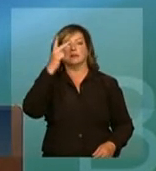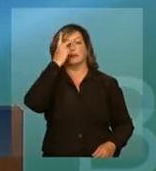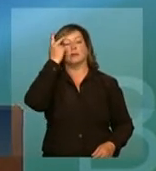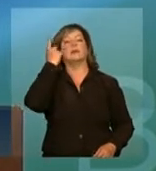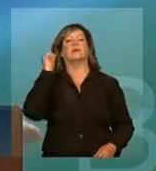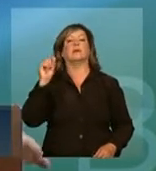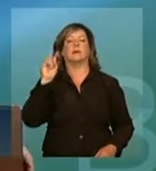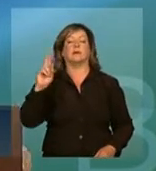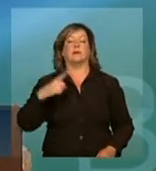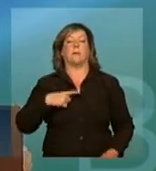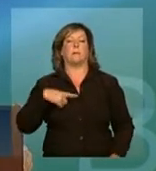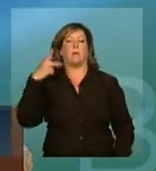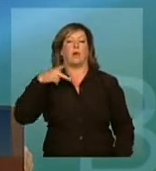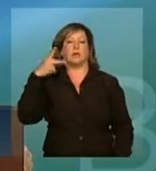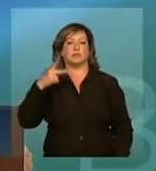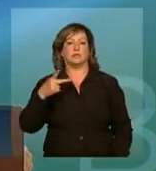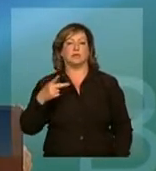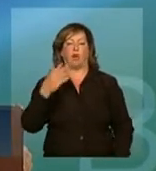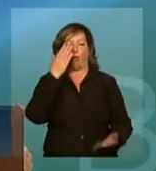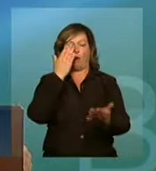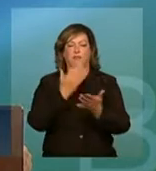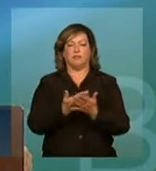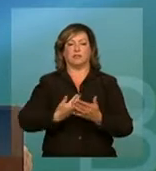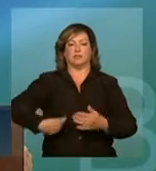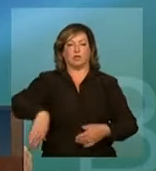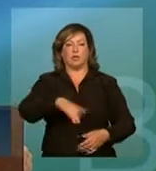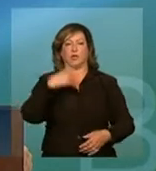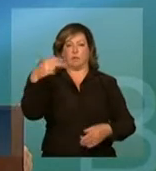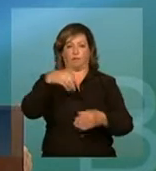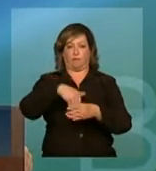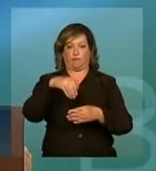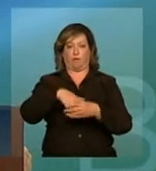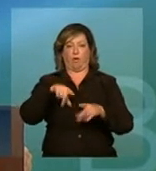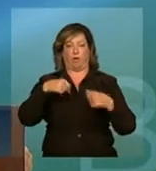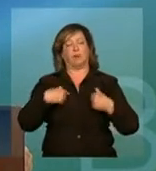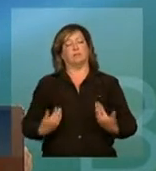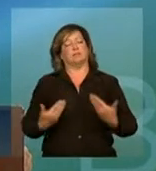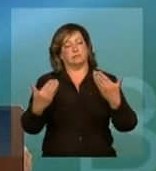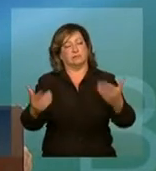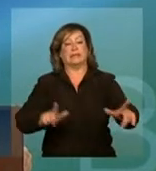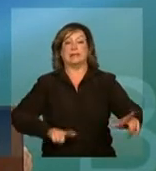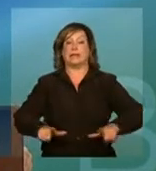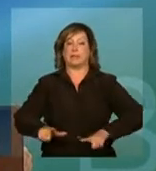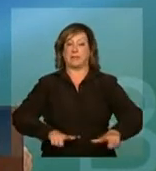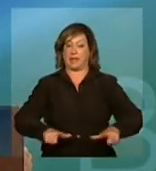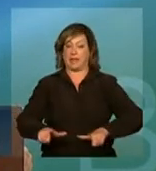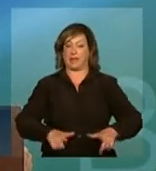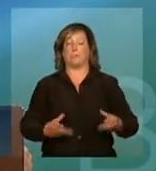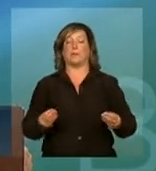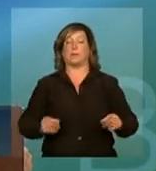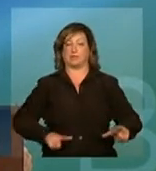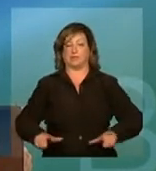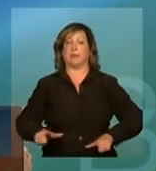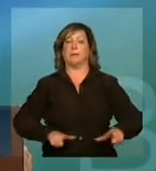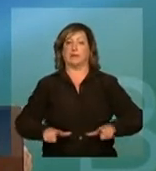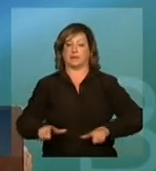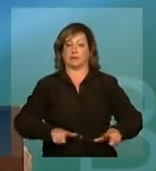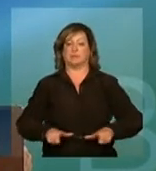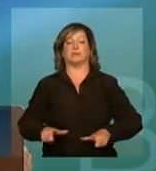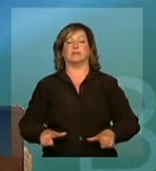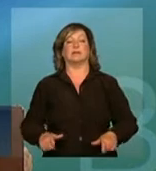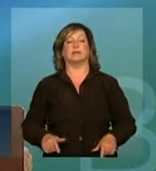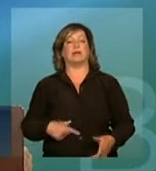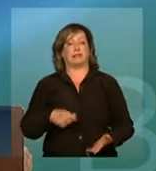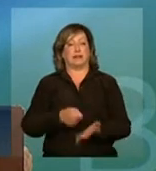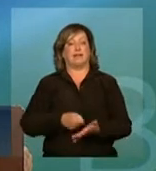política. A confiança que em nós foi depositada pelos eleitores devolve-se com trabalho, com muito trabalho, e gera o